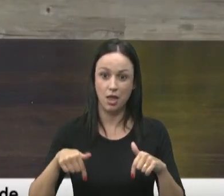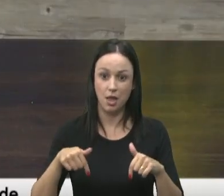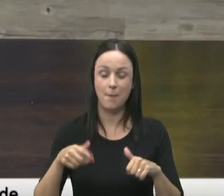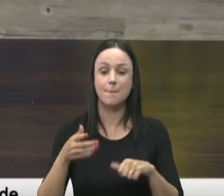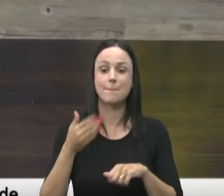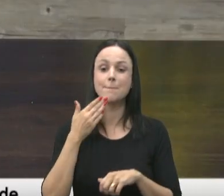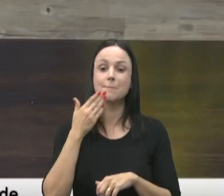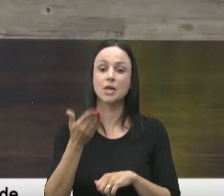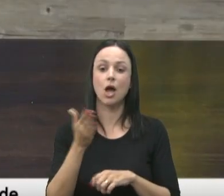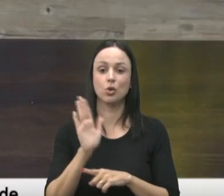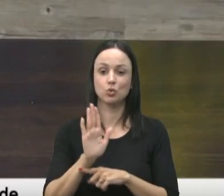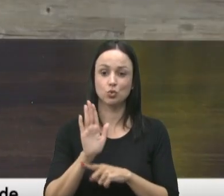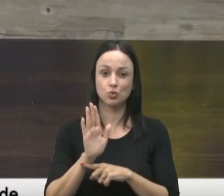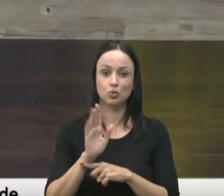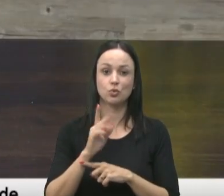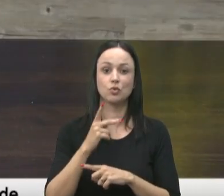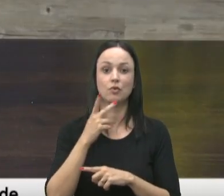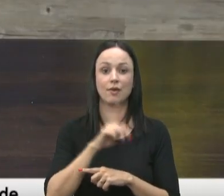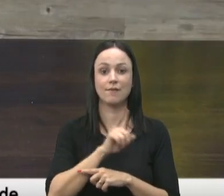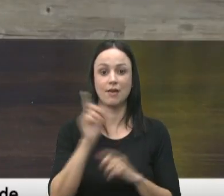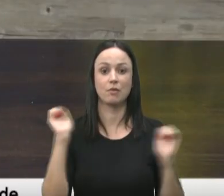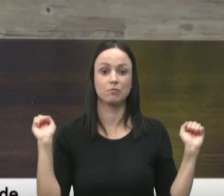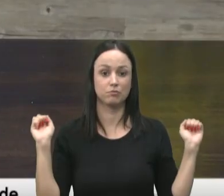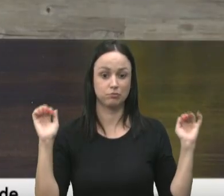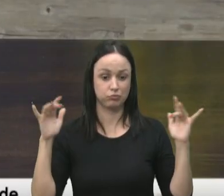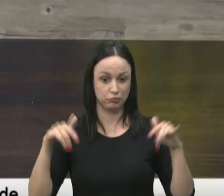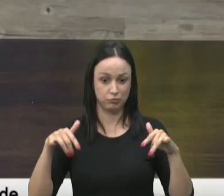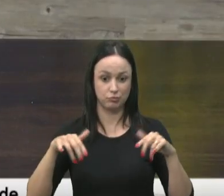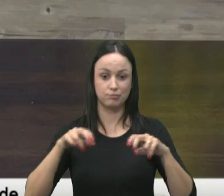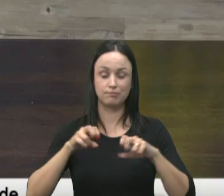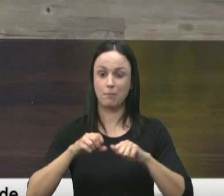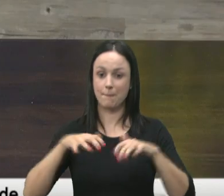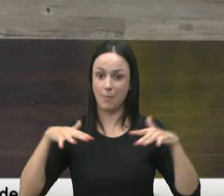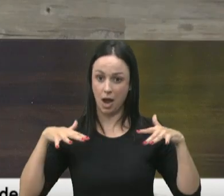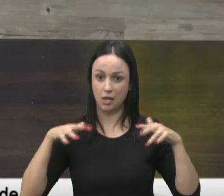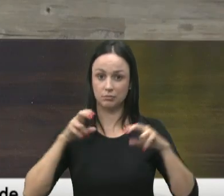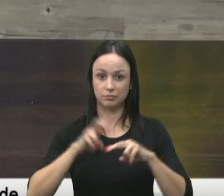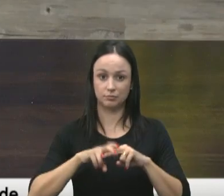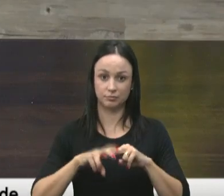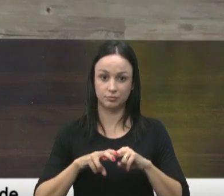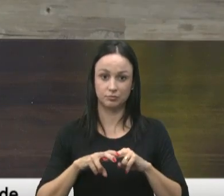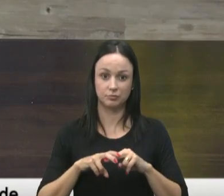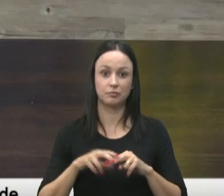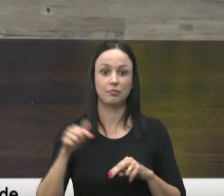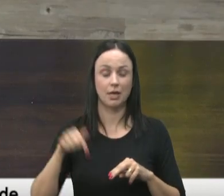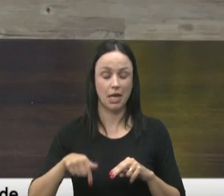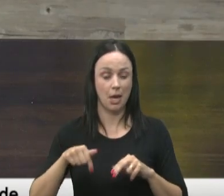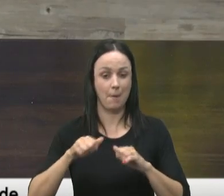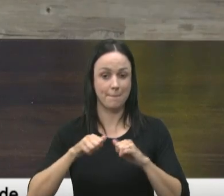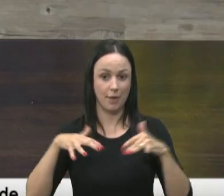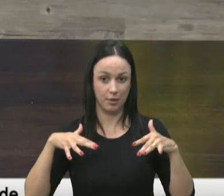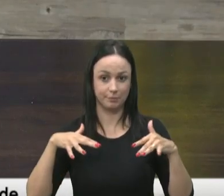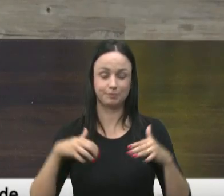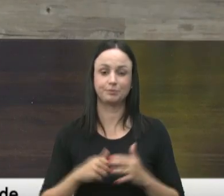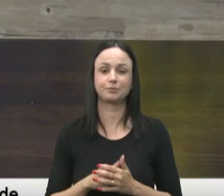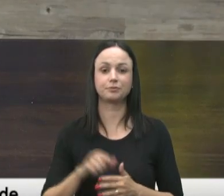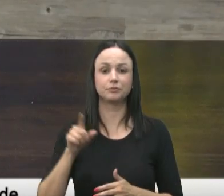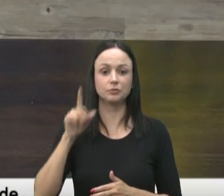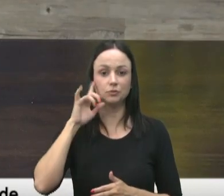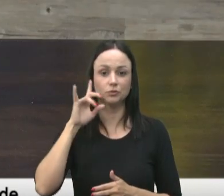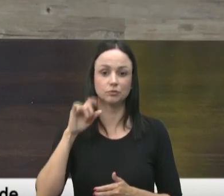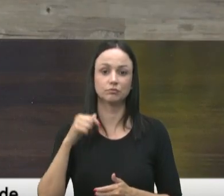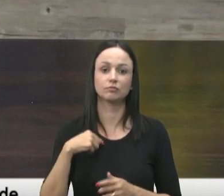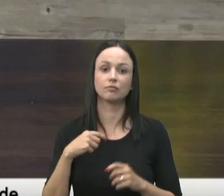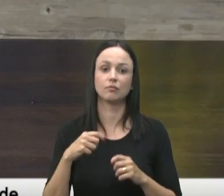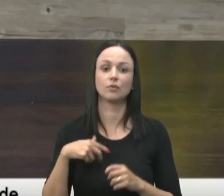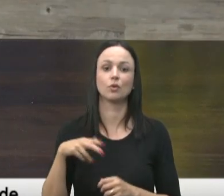faz? Vão para o plenário. Eles vieram para o plenário, eles tomaram o plenário. E aí, naquele dia, eu fiz uso